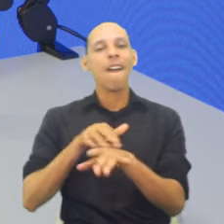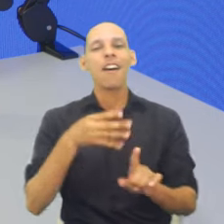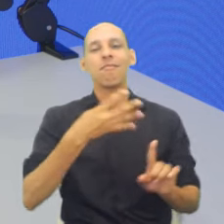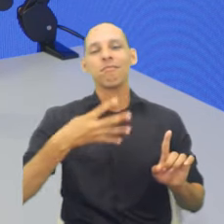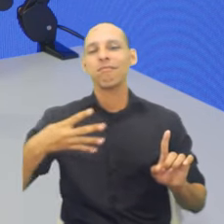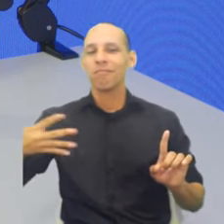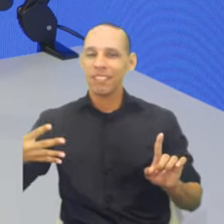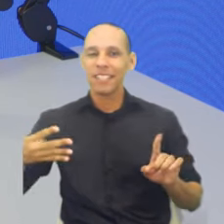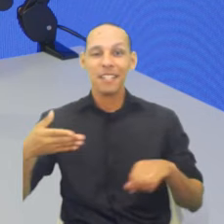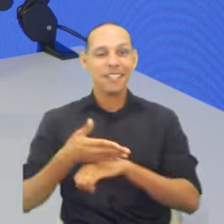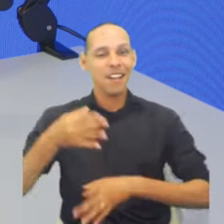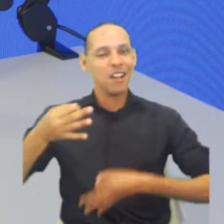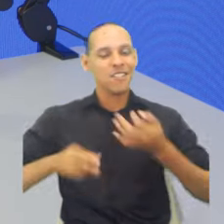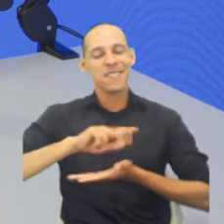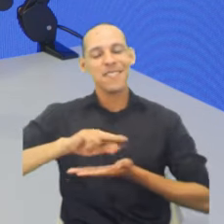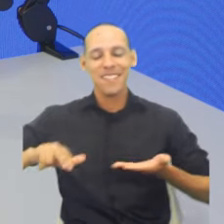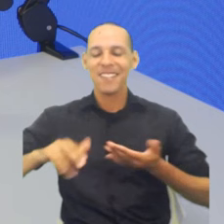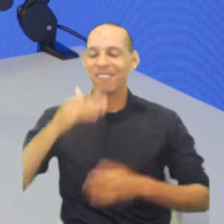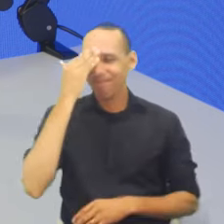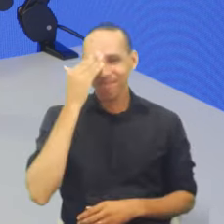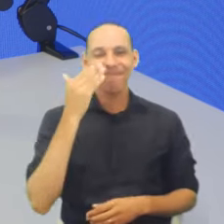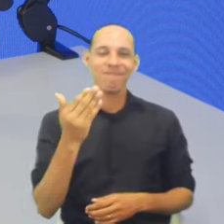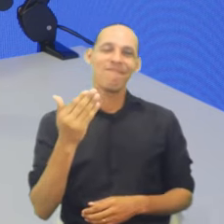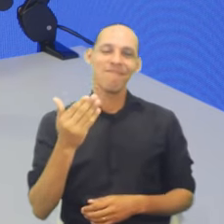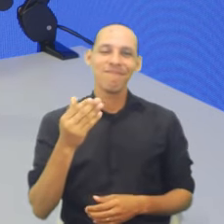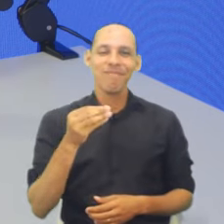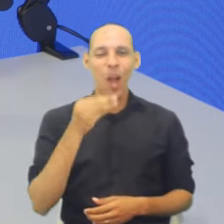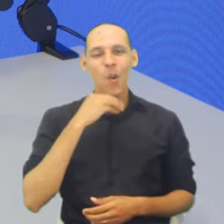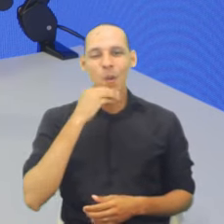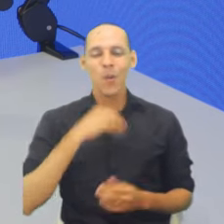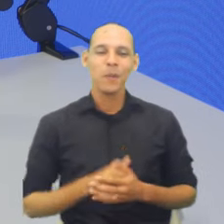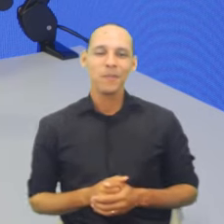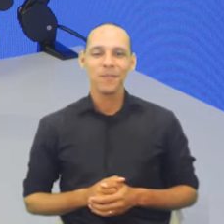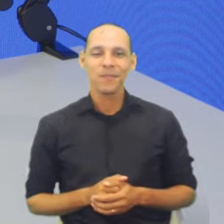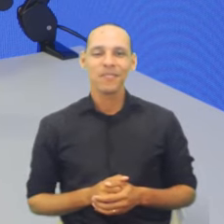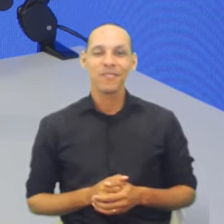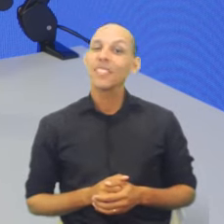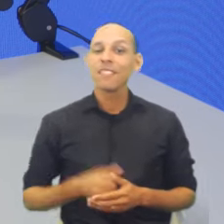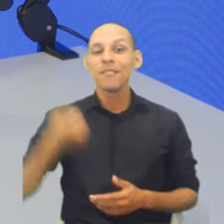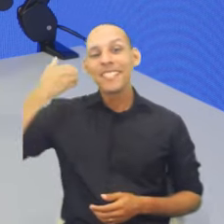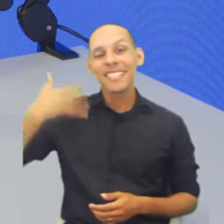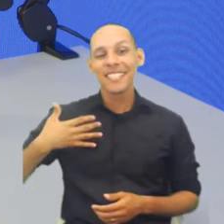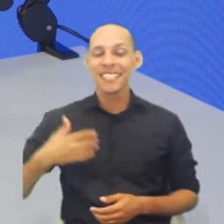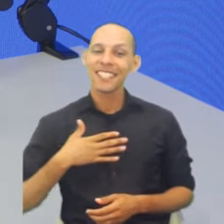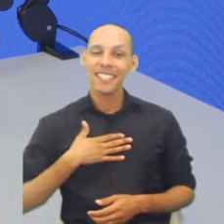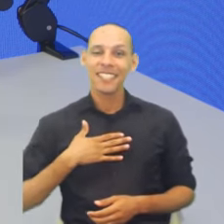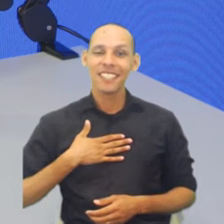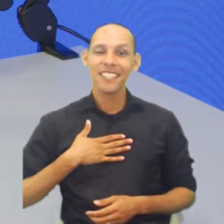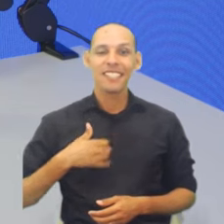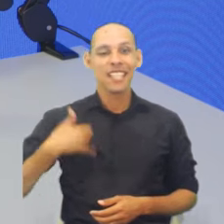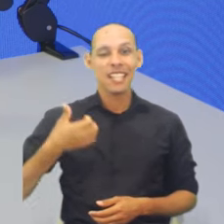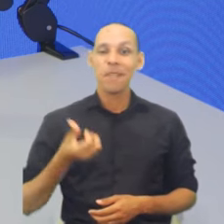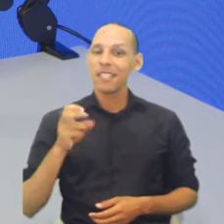do Fórum da diversidade então muito obrigado por essa oportunidade e vamos à descrição né eu tenho 65 anos